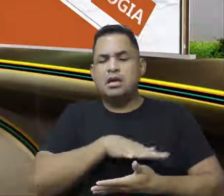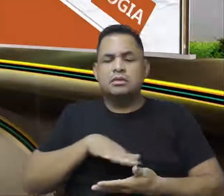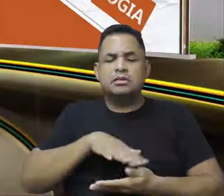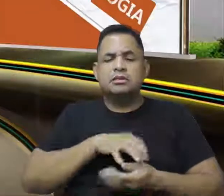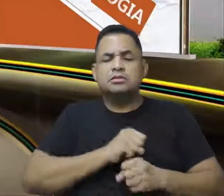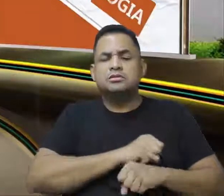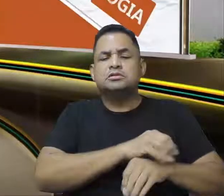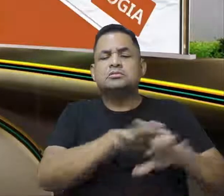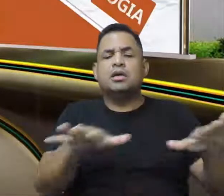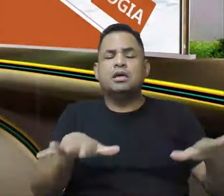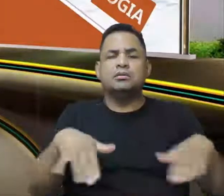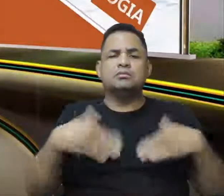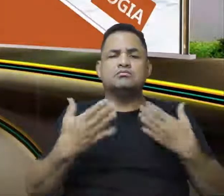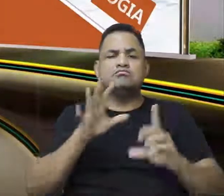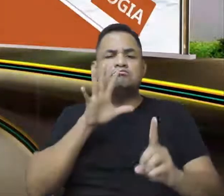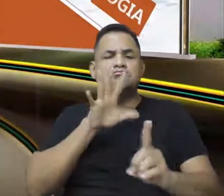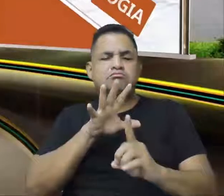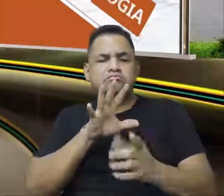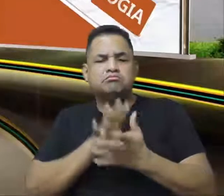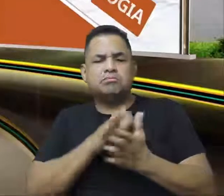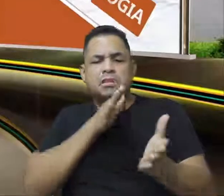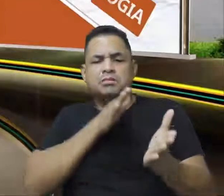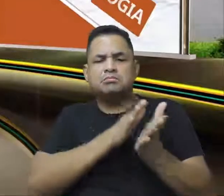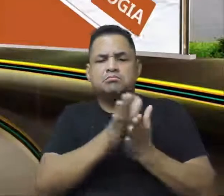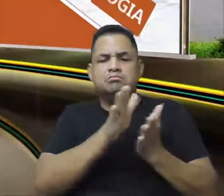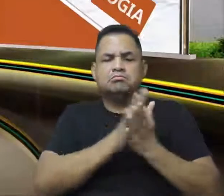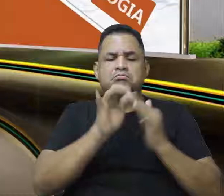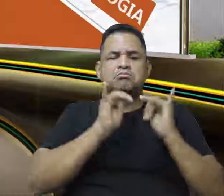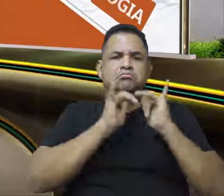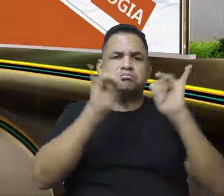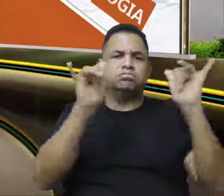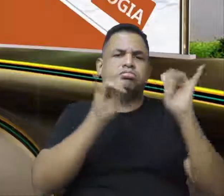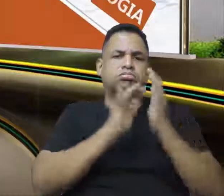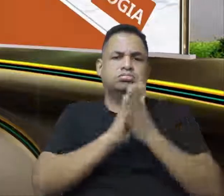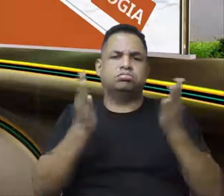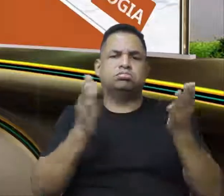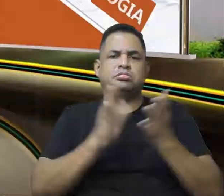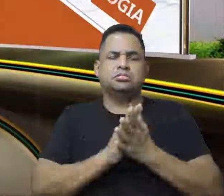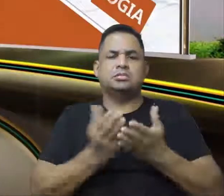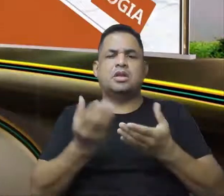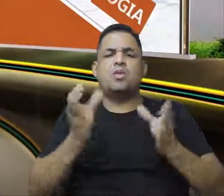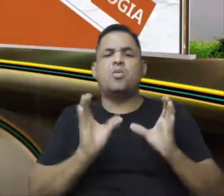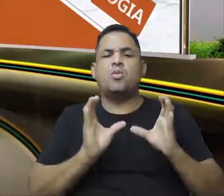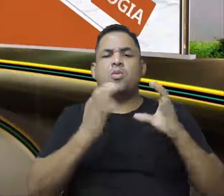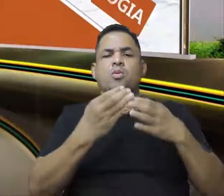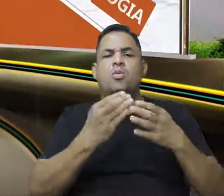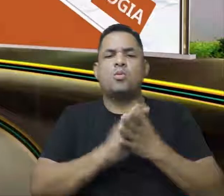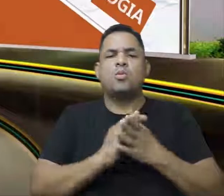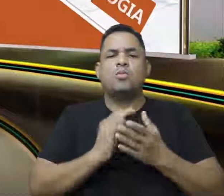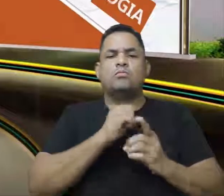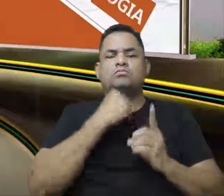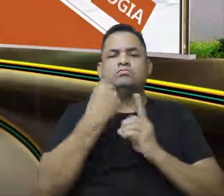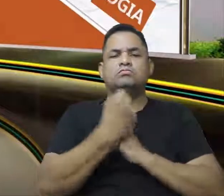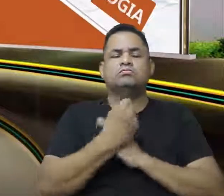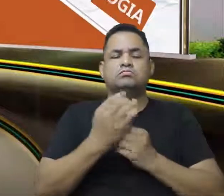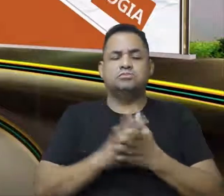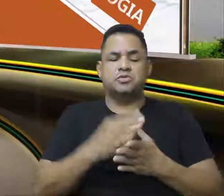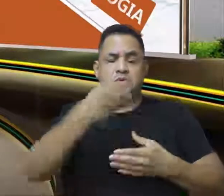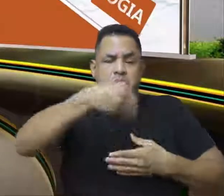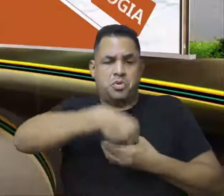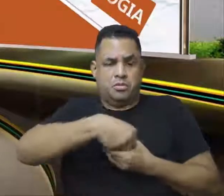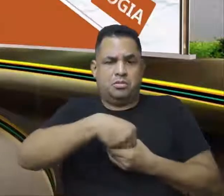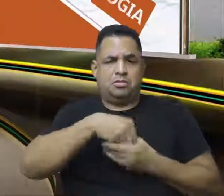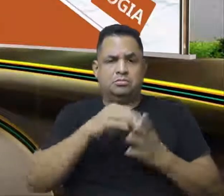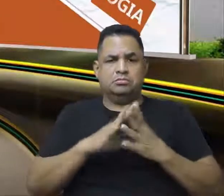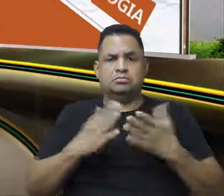momento. Influência da mídia, influência de certos grupos, influência do grupo social da qual eu faço parte.